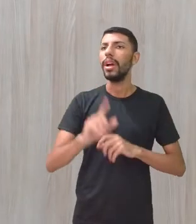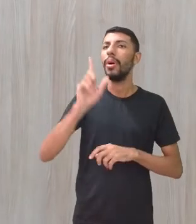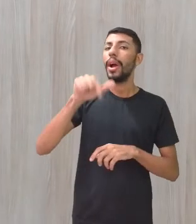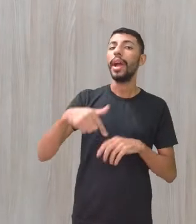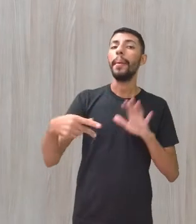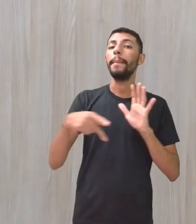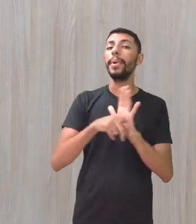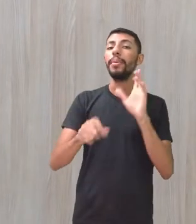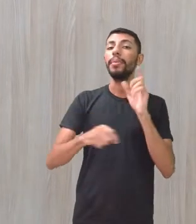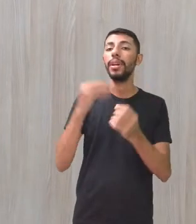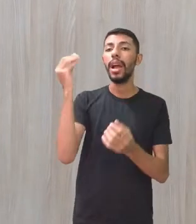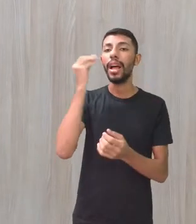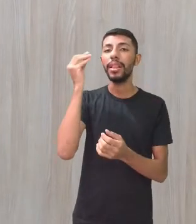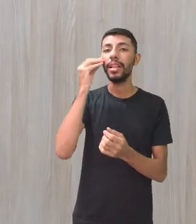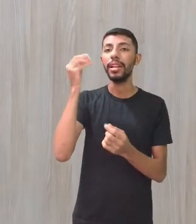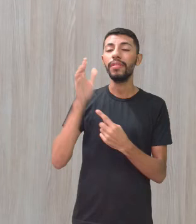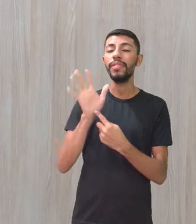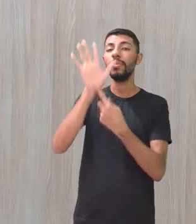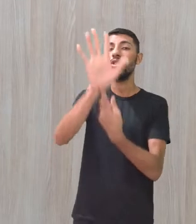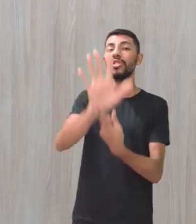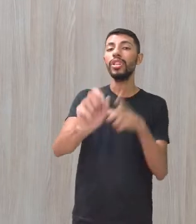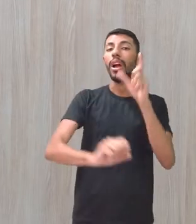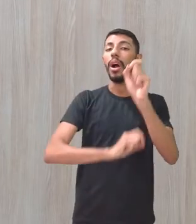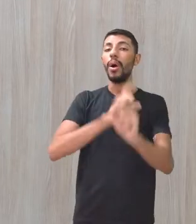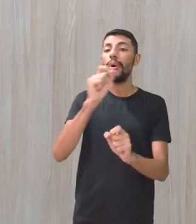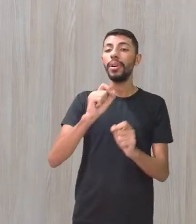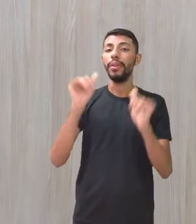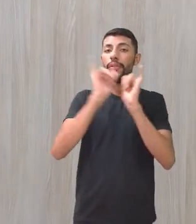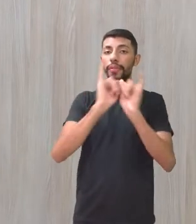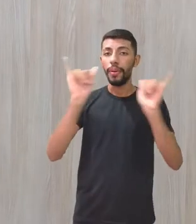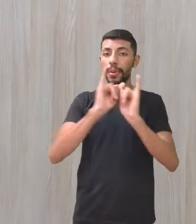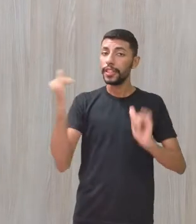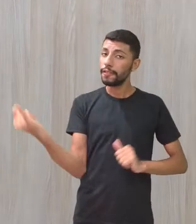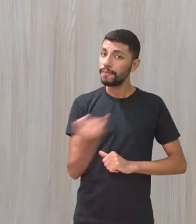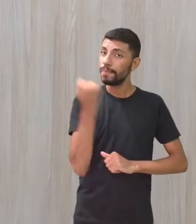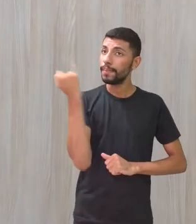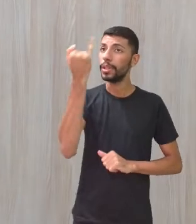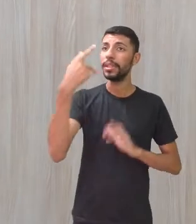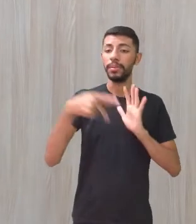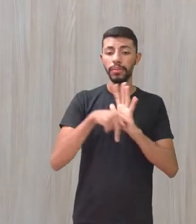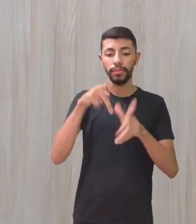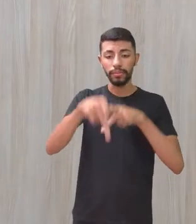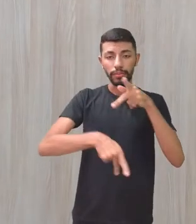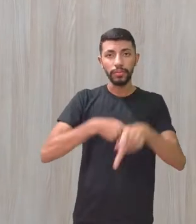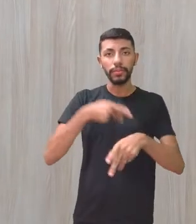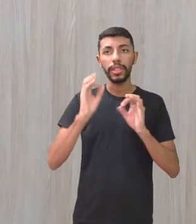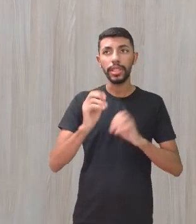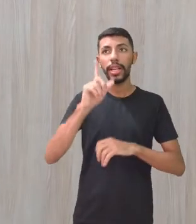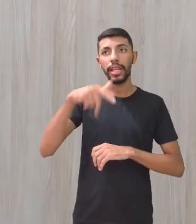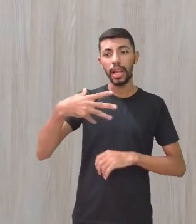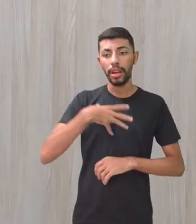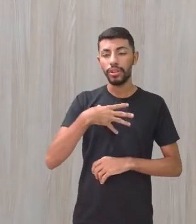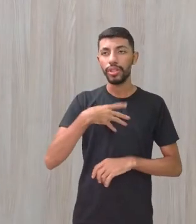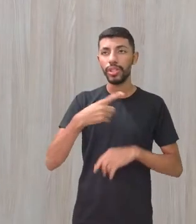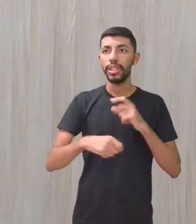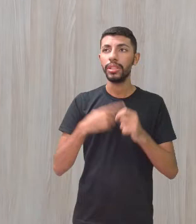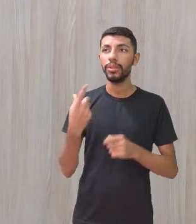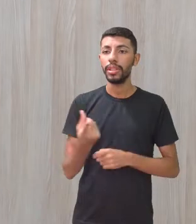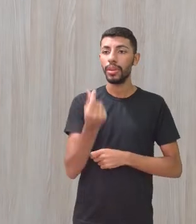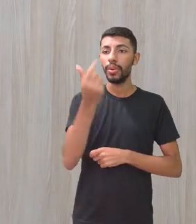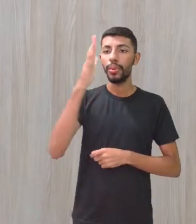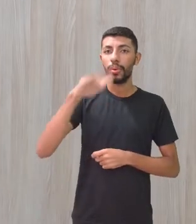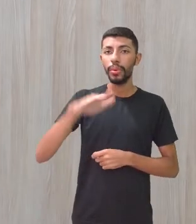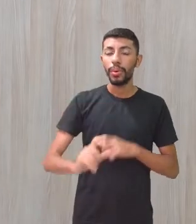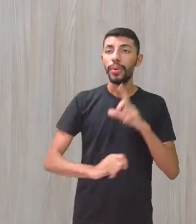um informativo importante, muitas vezes, para a população. E ele acaba sendo uma forma barata de fazer com que